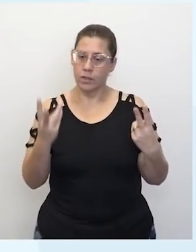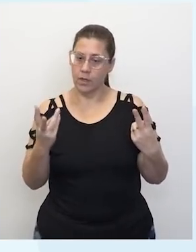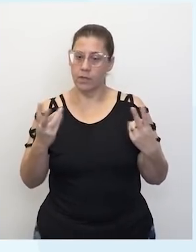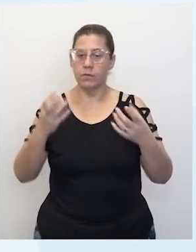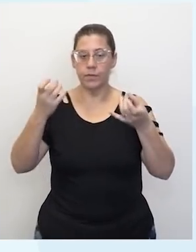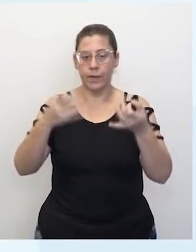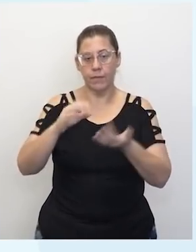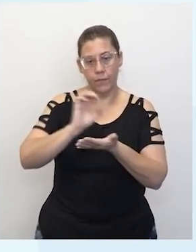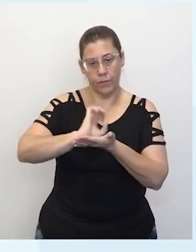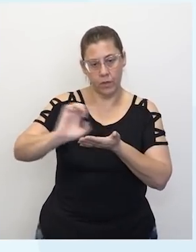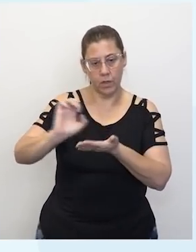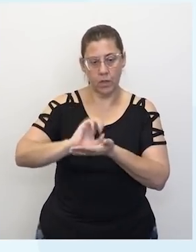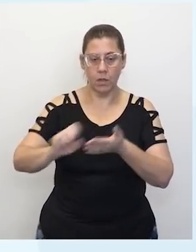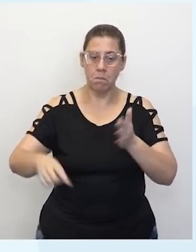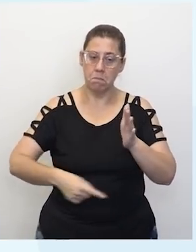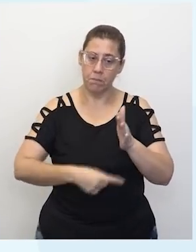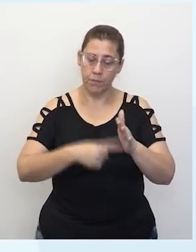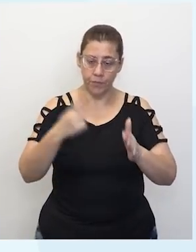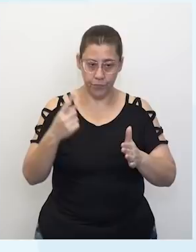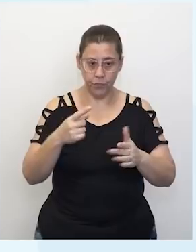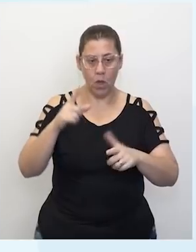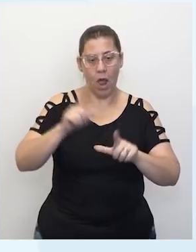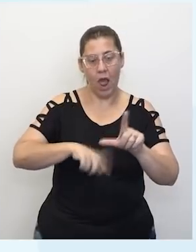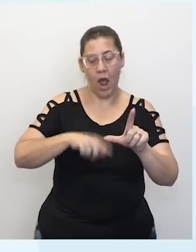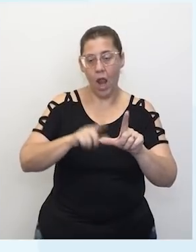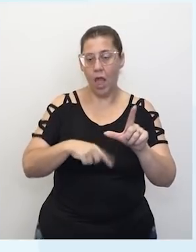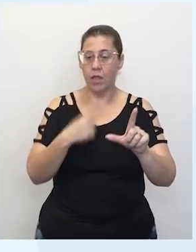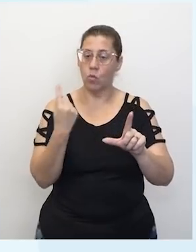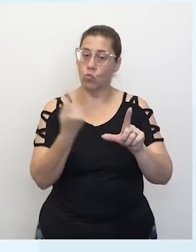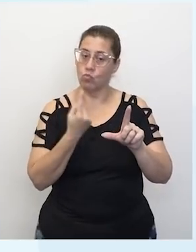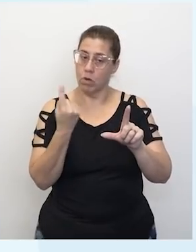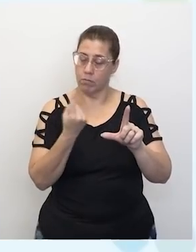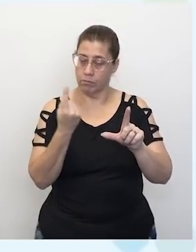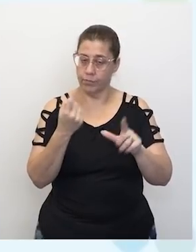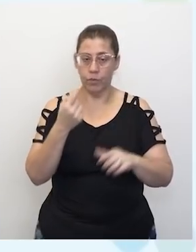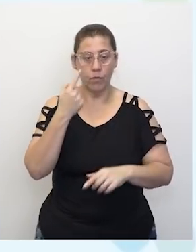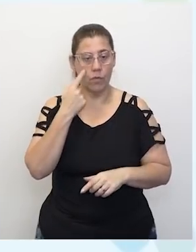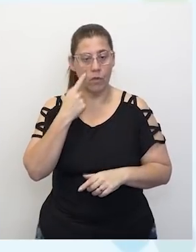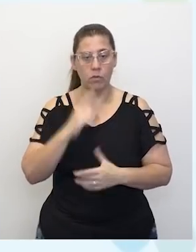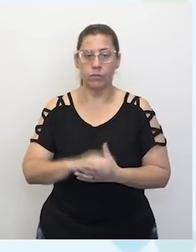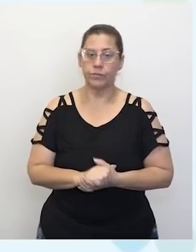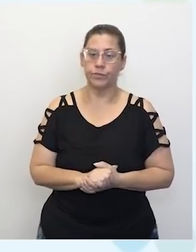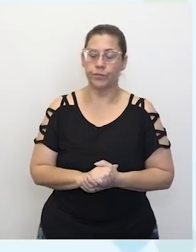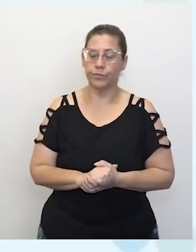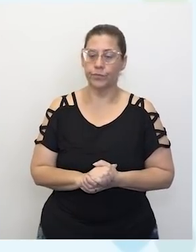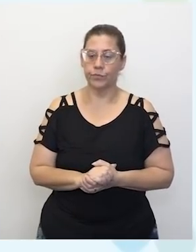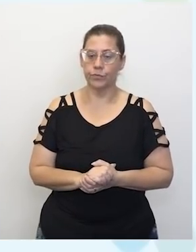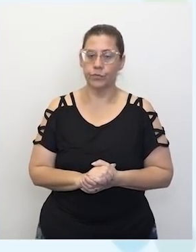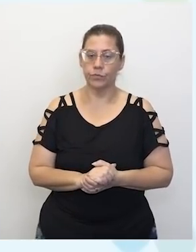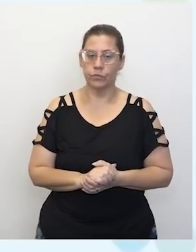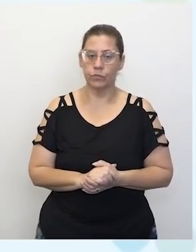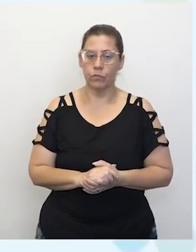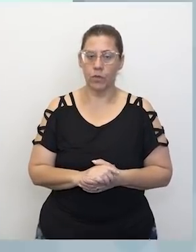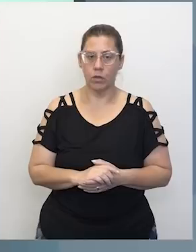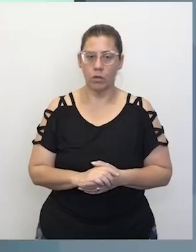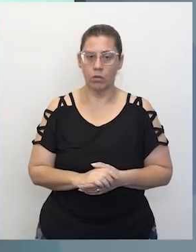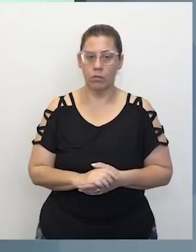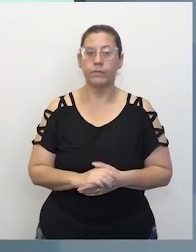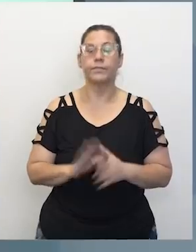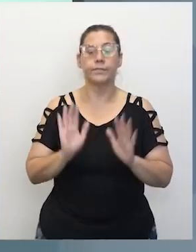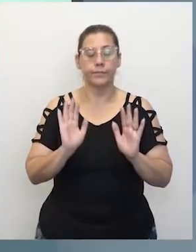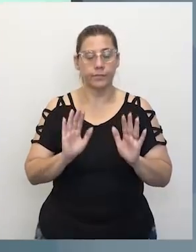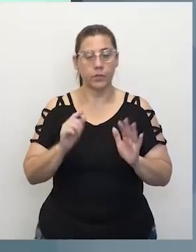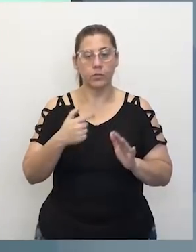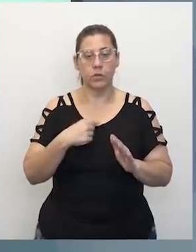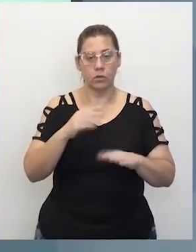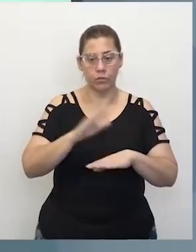das equações de primeiro grau com uma letra só, combinado? Então, vamos lá, ó. Pode voltar aqui para mim um pouquinho, ó.